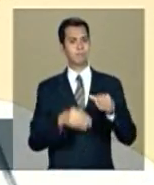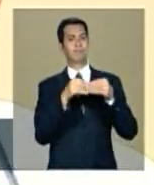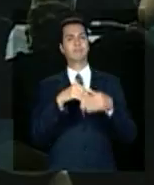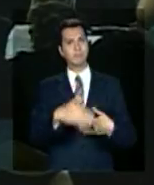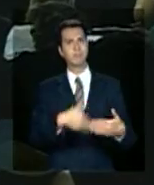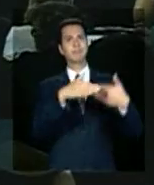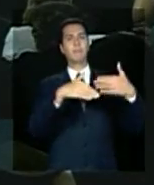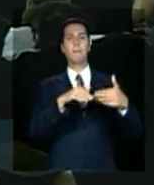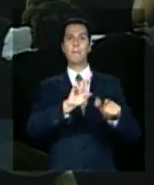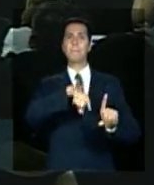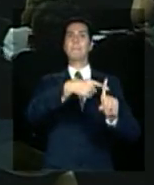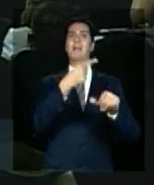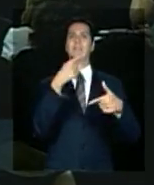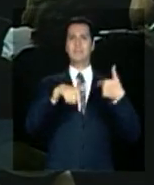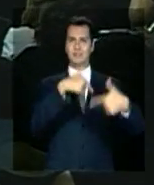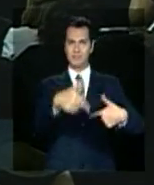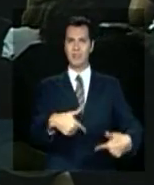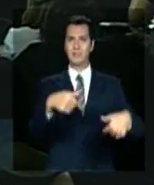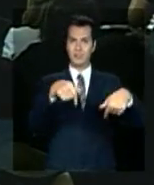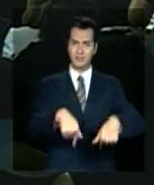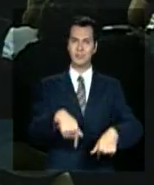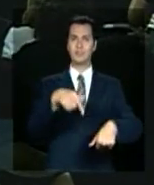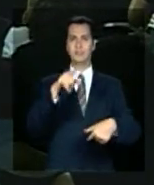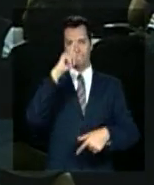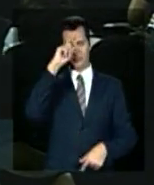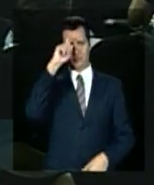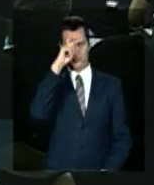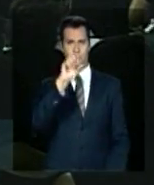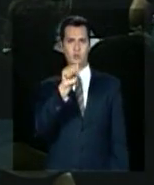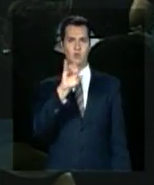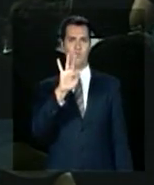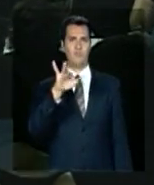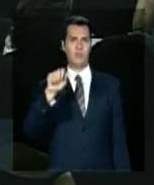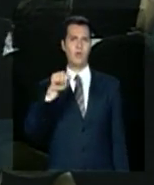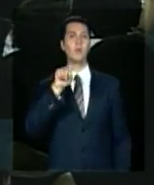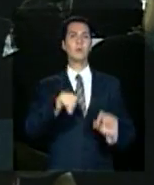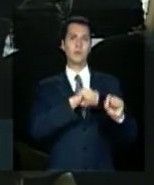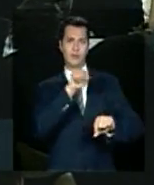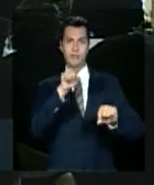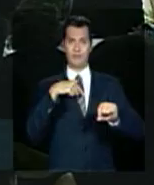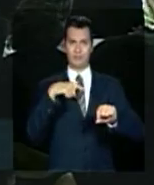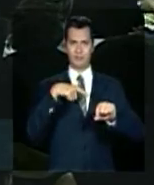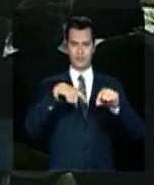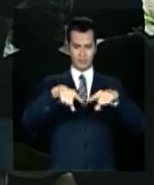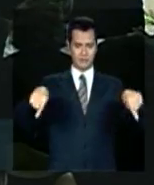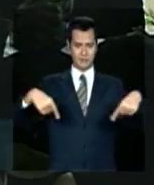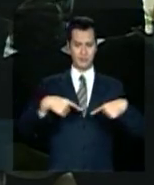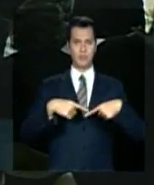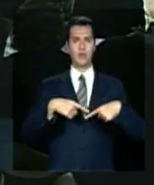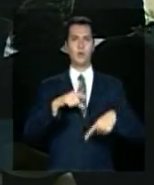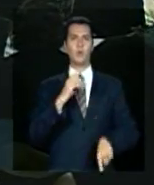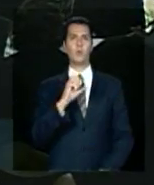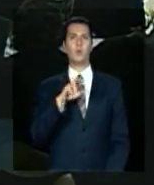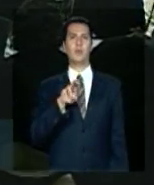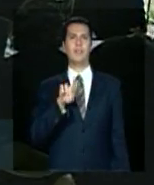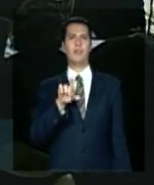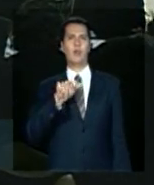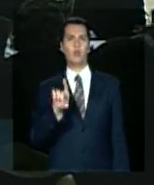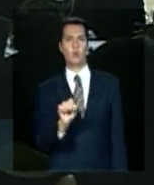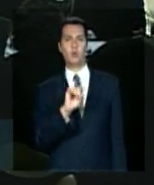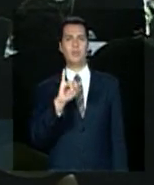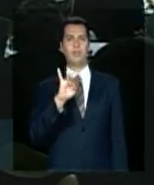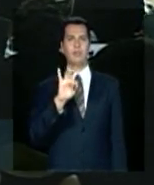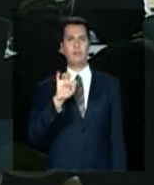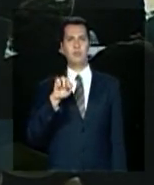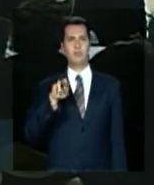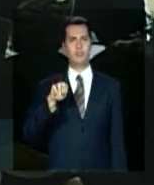Feldman vinha construindo que são os leitos de unidade que a gente chama de idade cuidados intermediários que é exatamente o